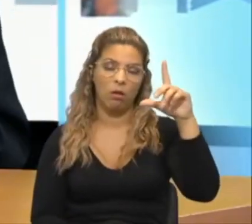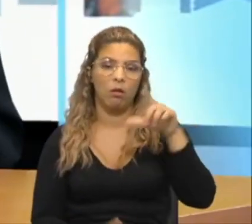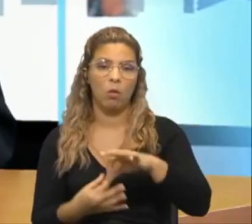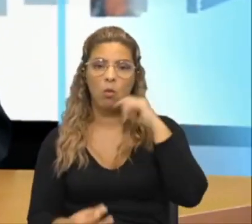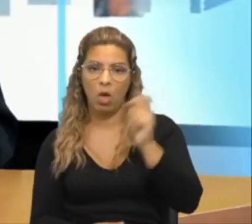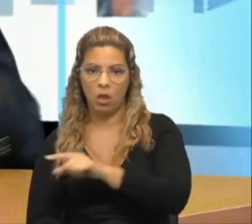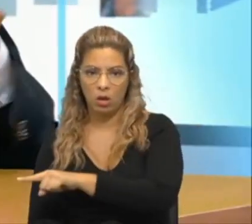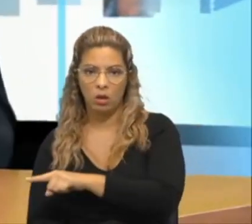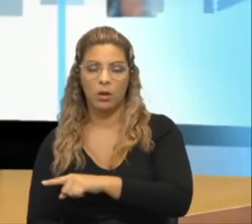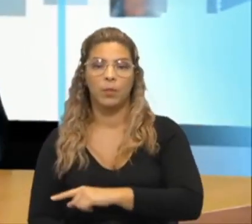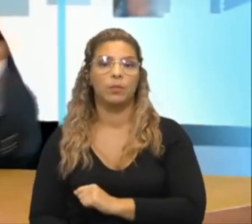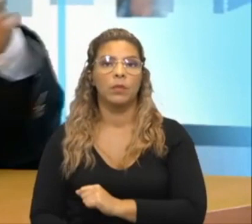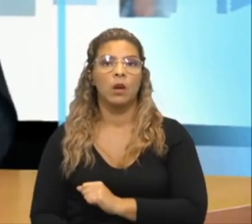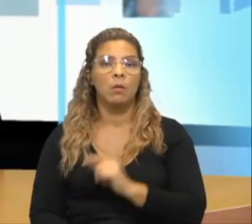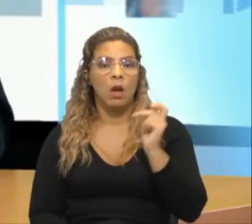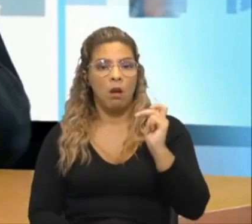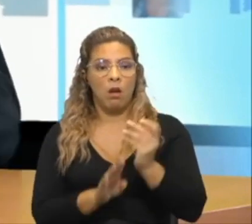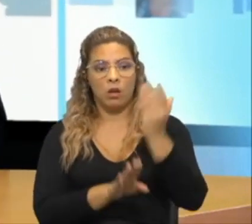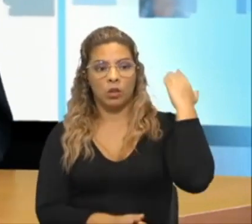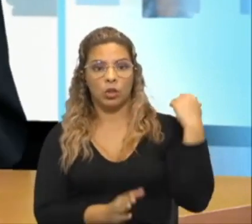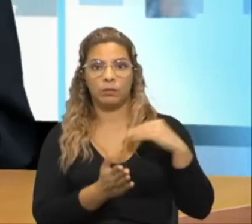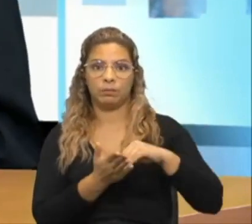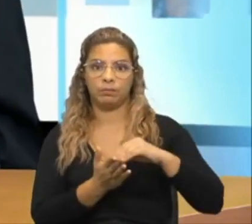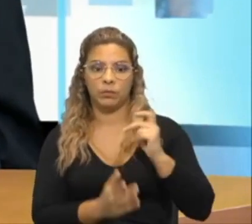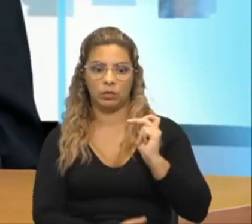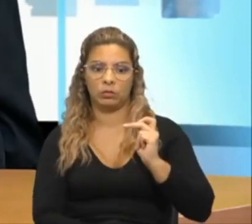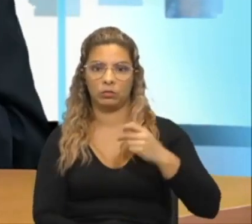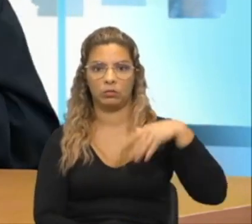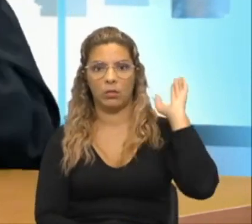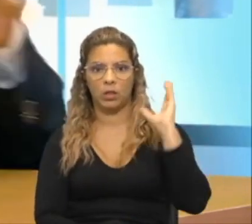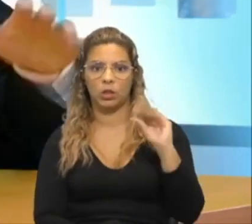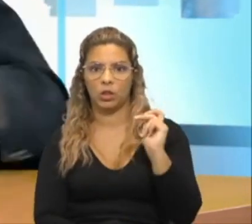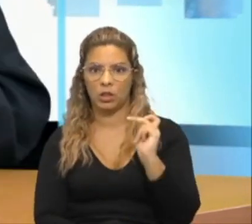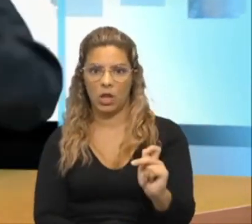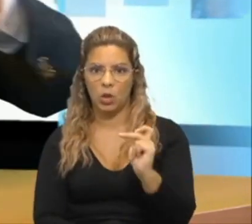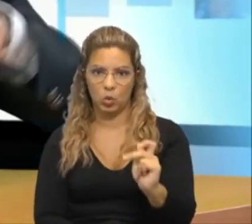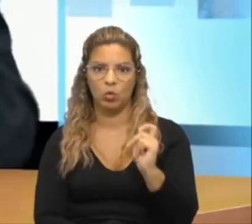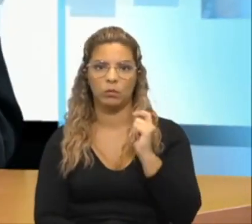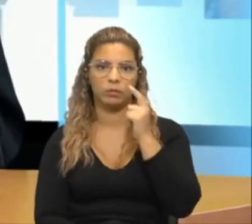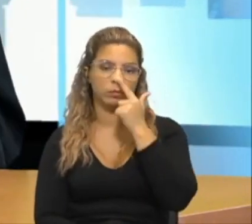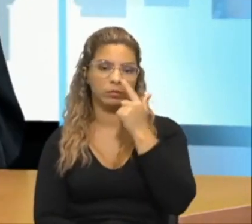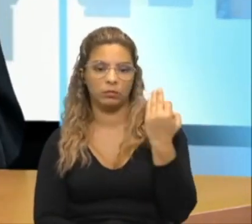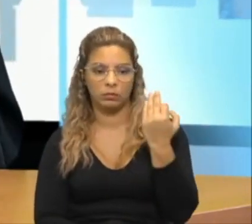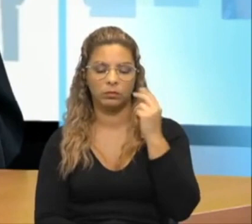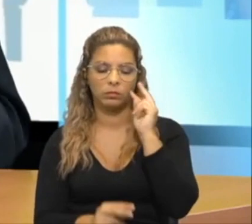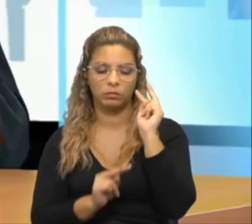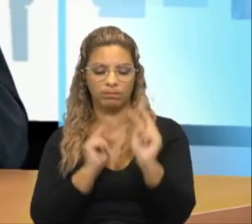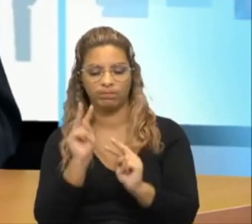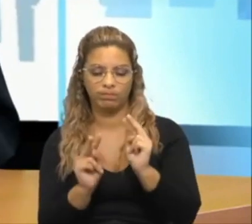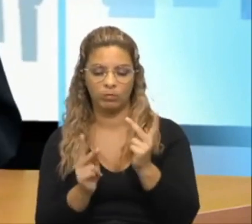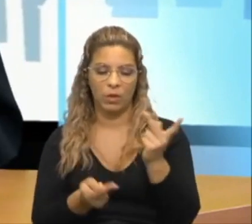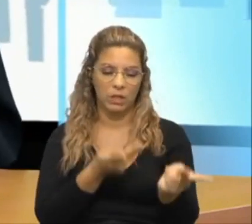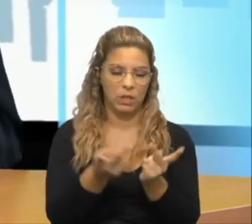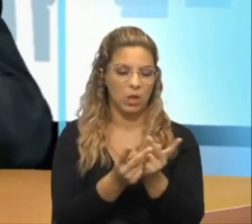longo dos últimos mais de 10 anos, já passou mais de uma década do Tratado de Lisboa, se nós fizermos uma avaliação sobre se os países se aproximaram ou se